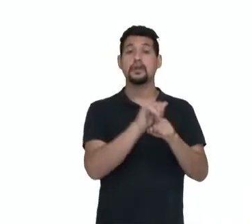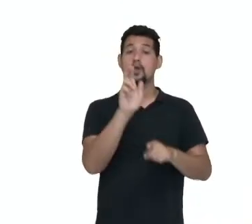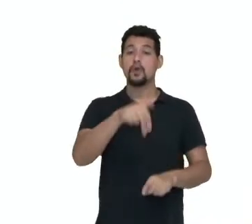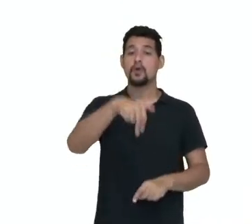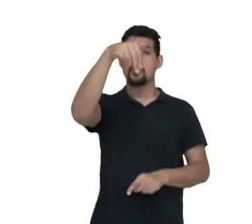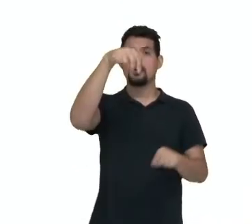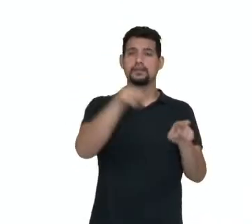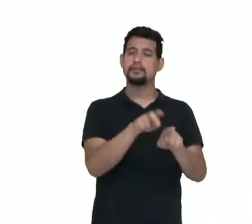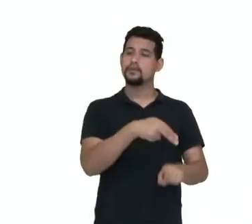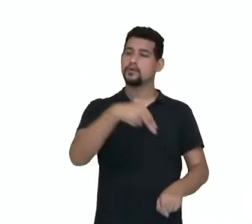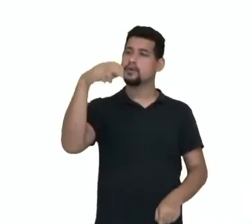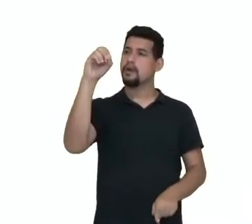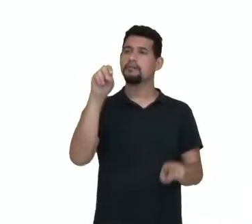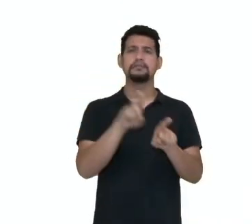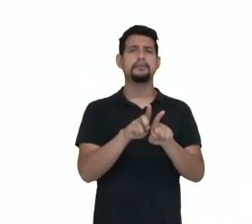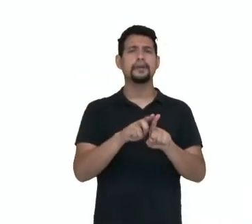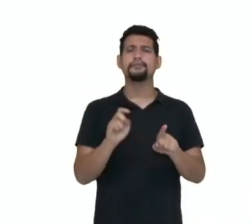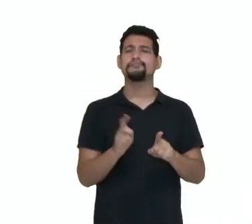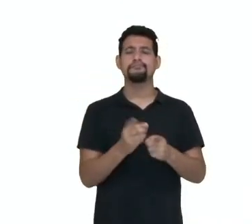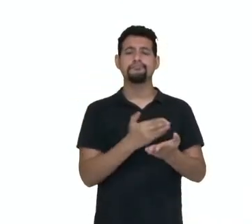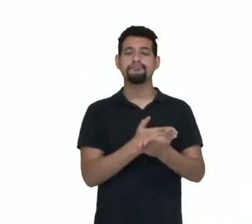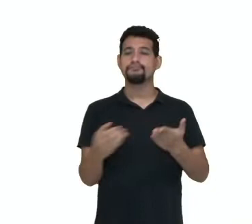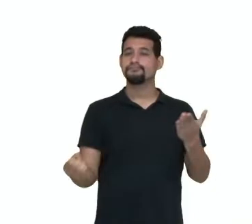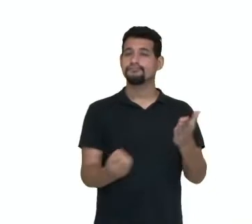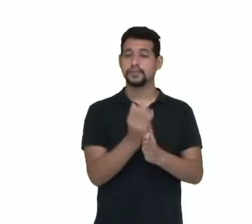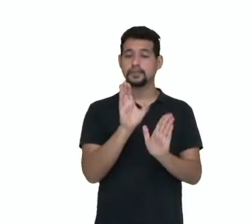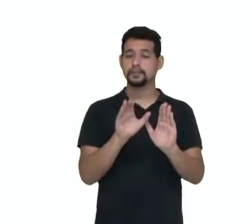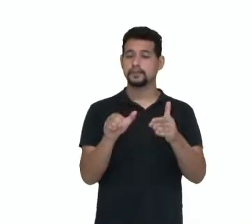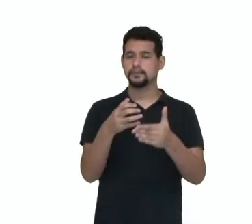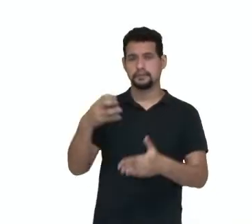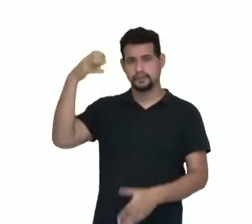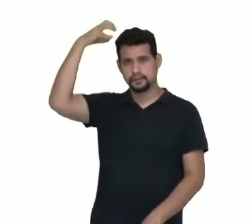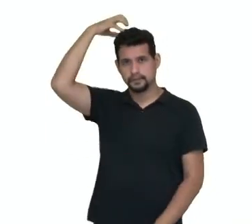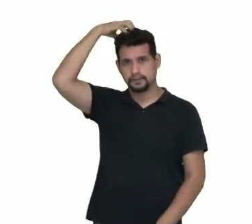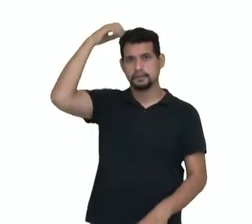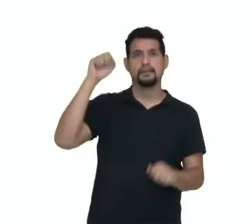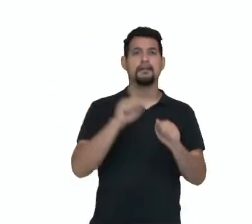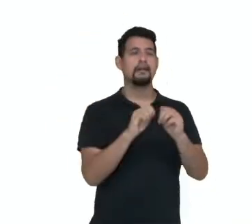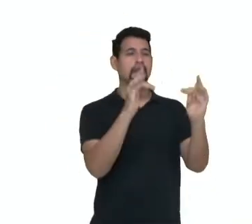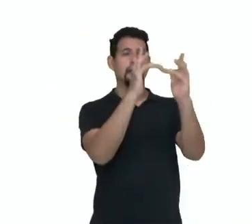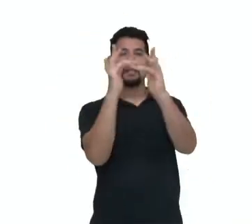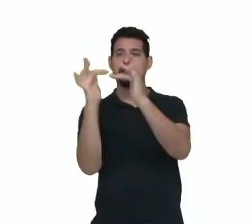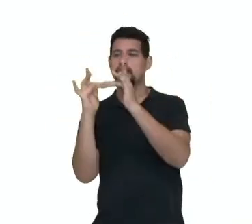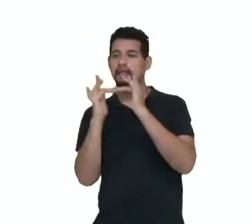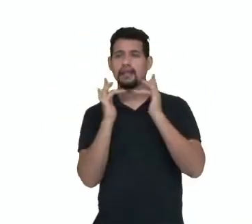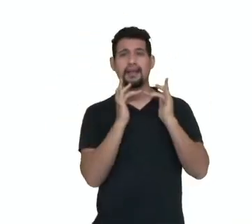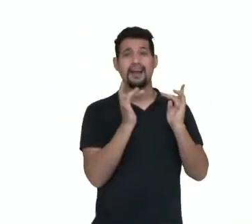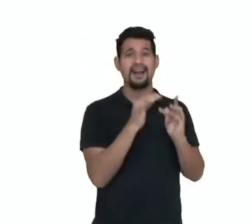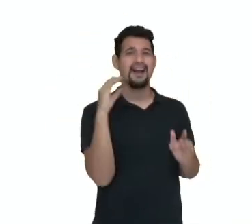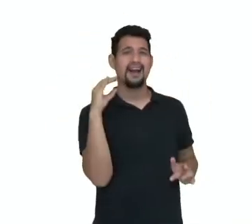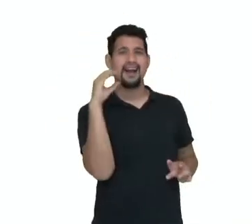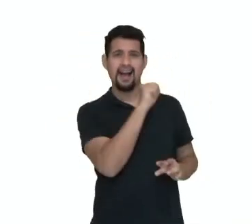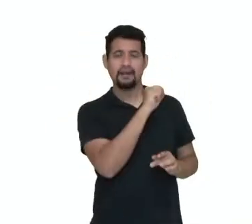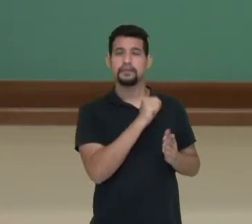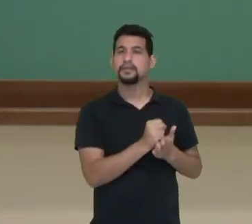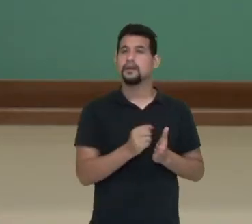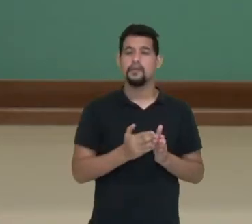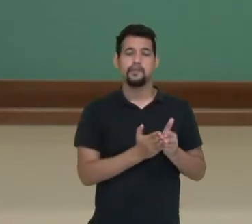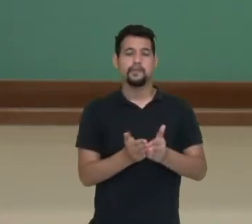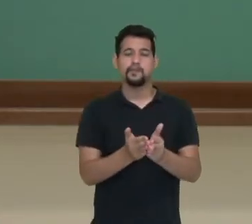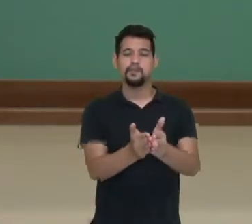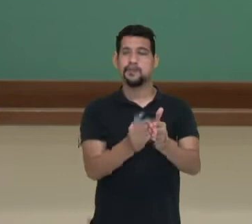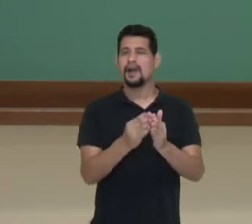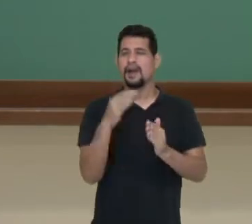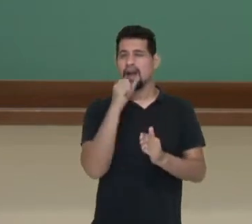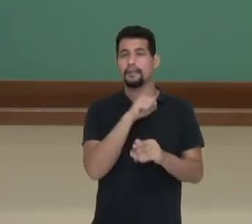e Nordeste ao recém-criado Império. Ela que fazia a comunicação e ela era o mais rápido meio de transporte